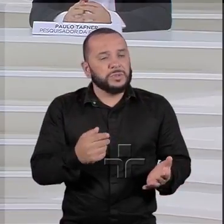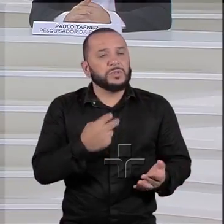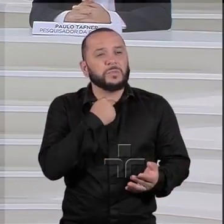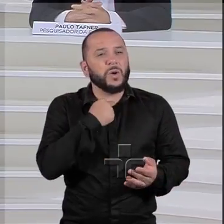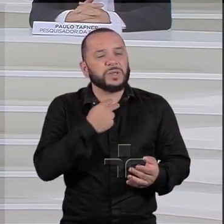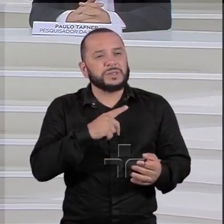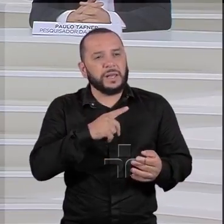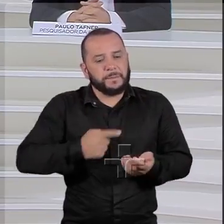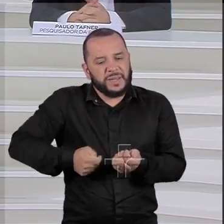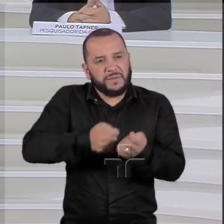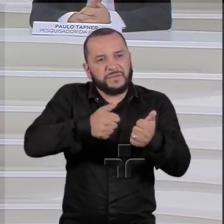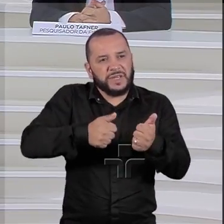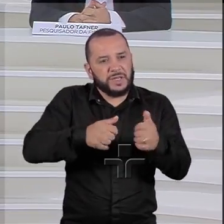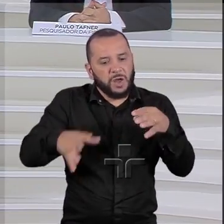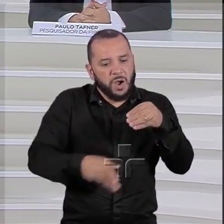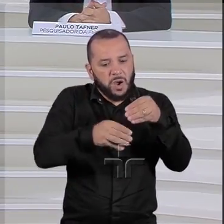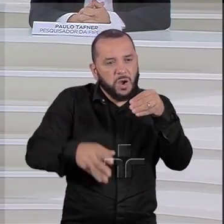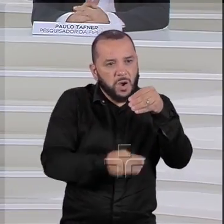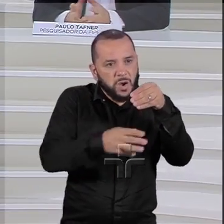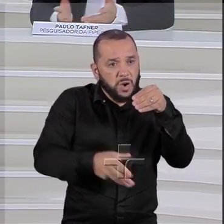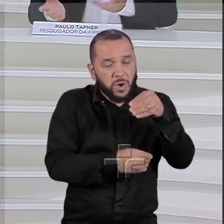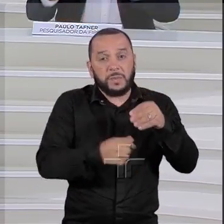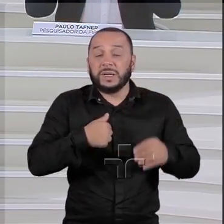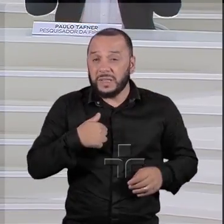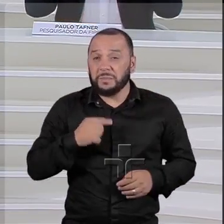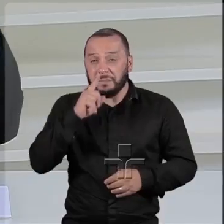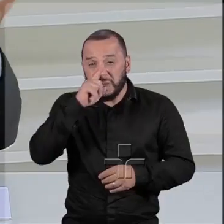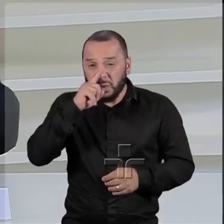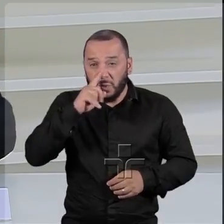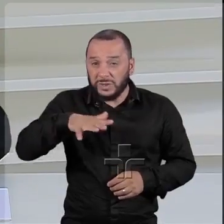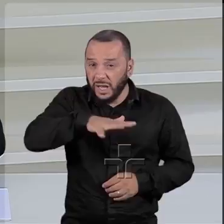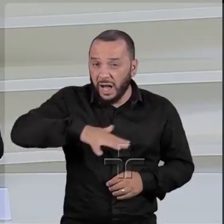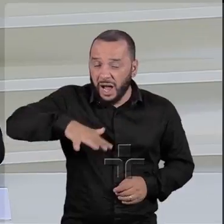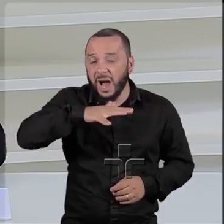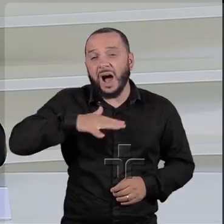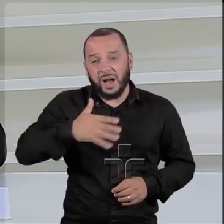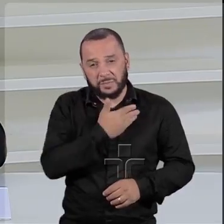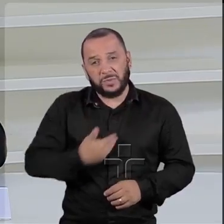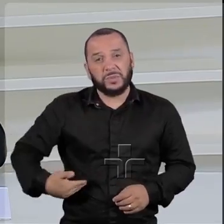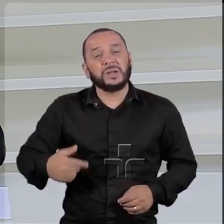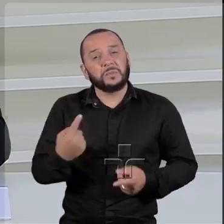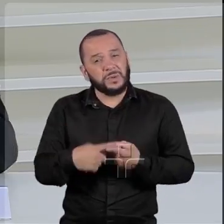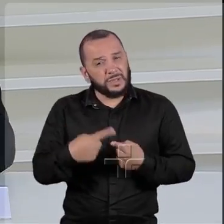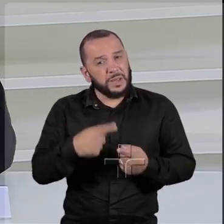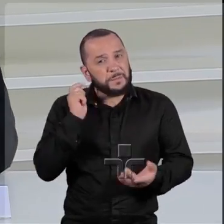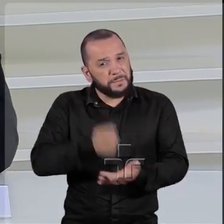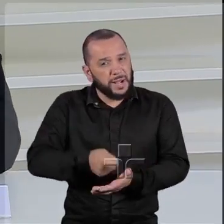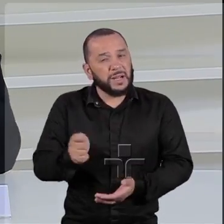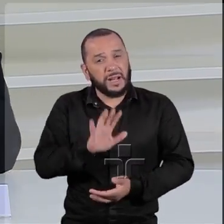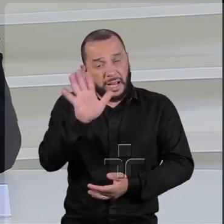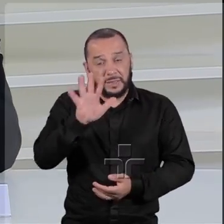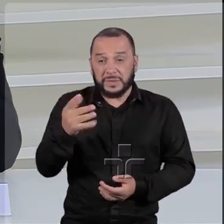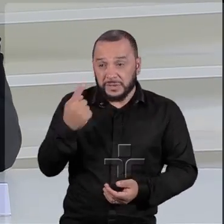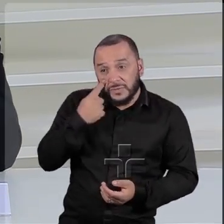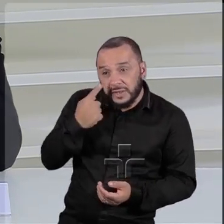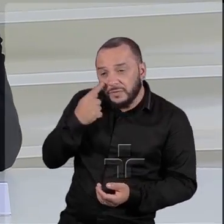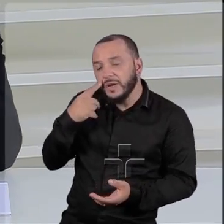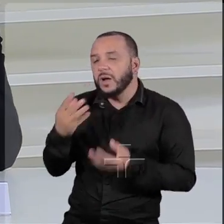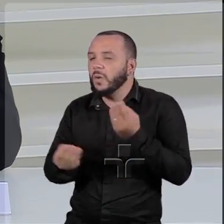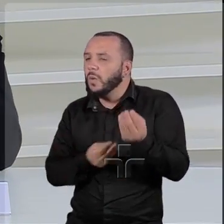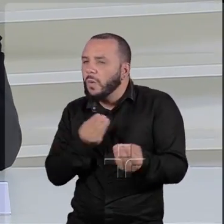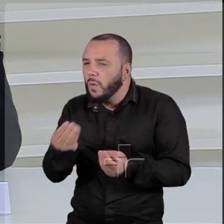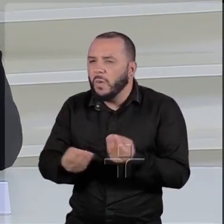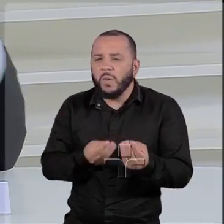Mas é particularmente grave no setor público. Sim, porque os valores são altos. São altos. Mas se você olhar dinamicamente,